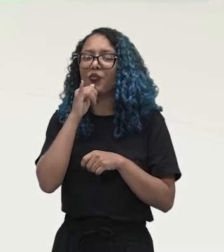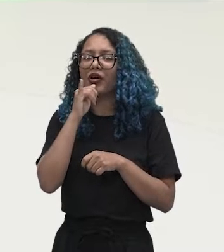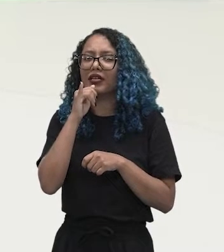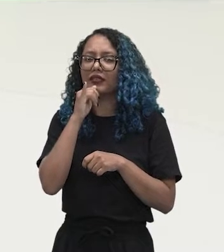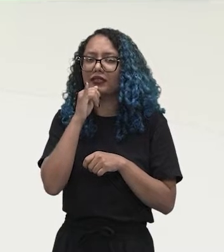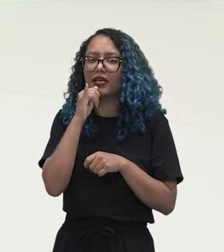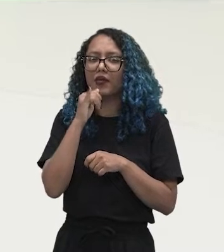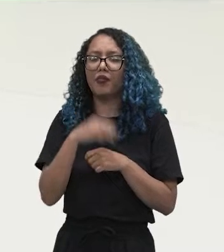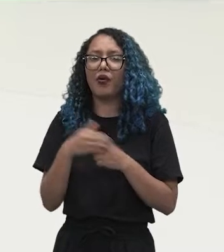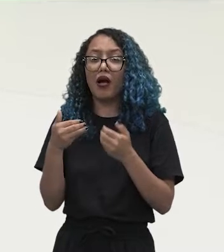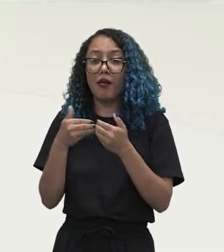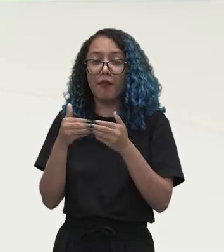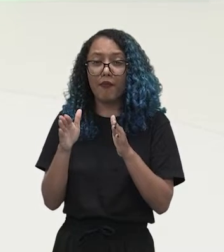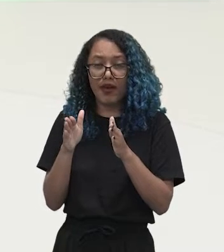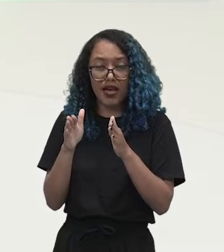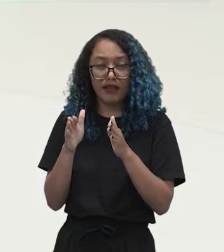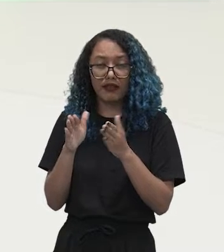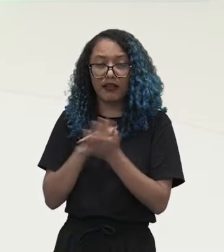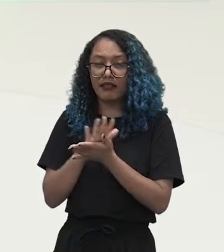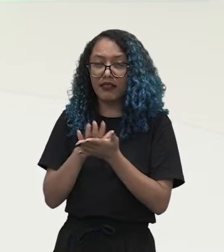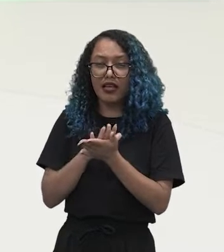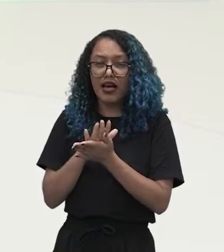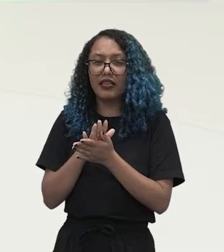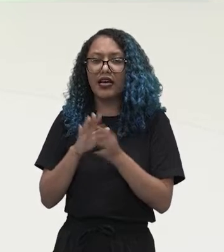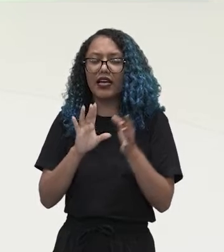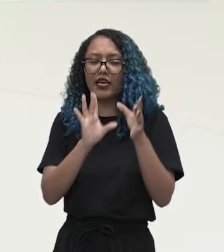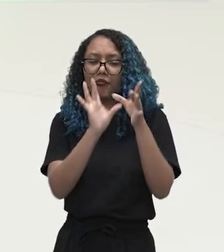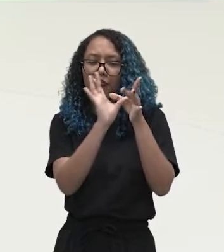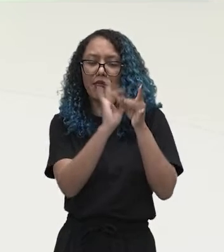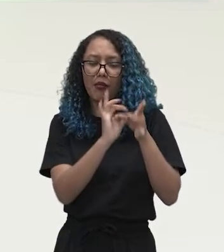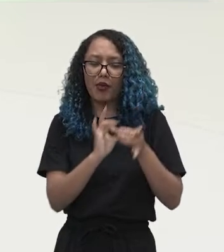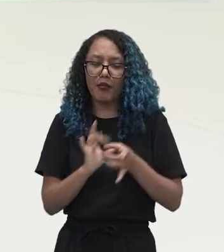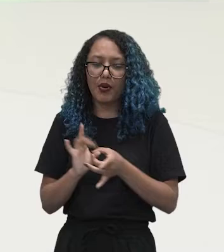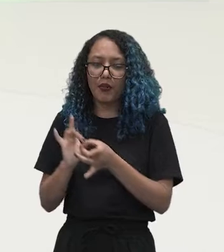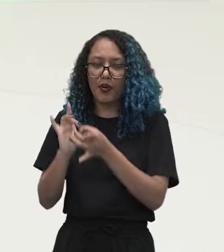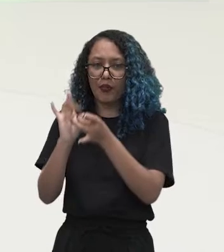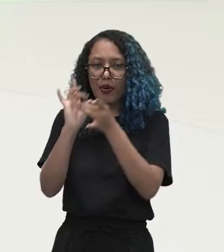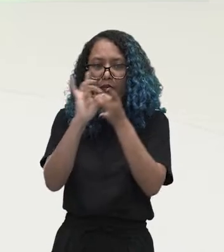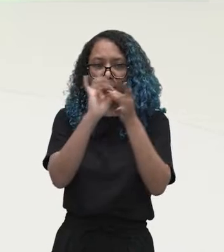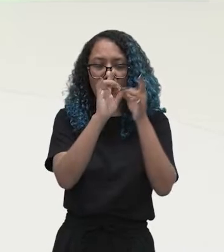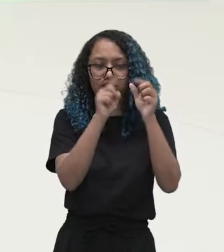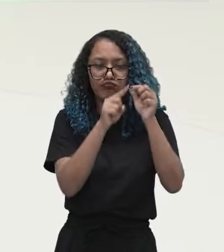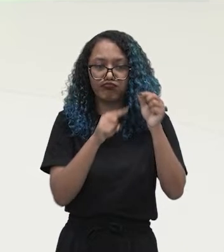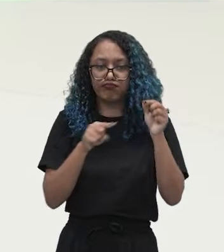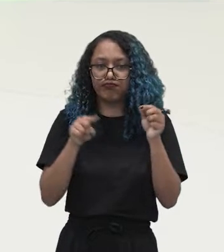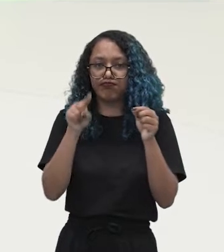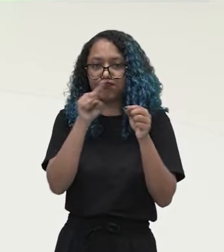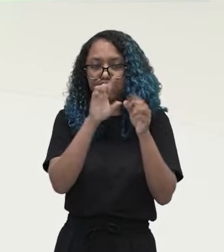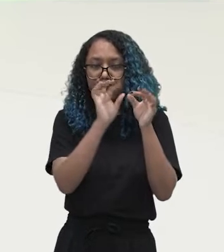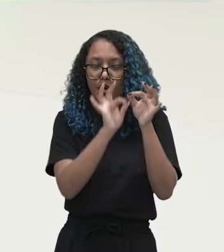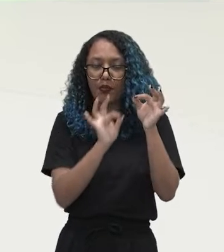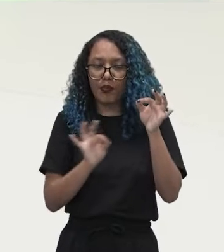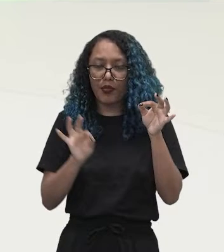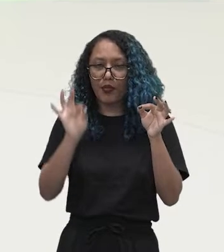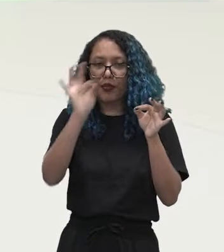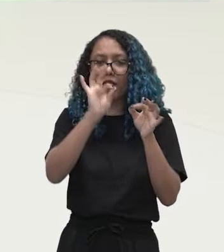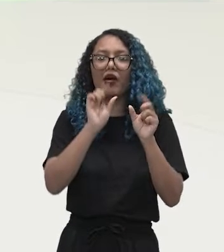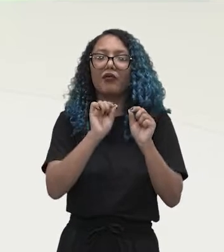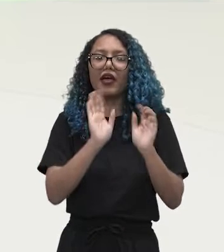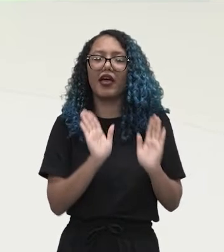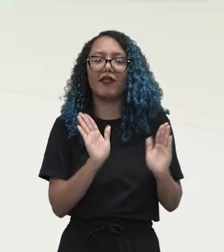aberta, os carbonos eles vão se ligando de modo que eles vão formar um ciclo, que formam aqui as